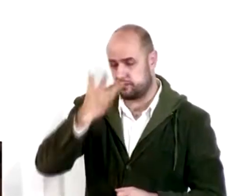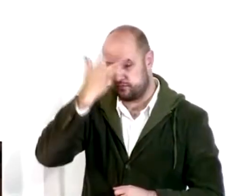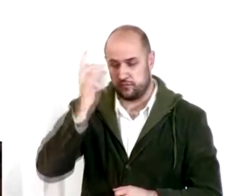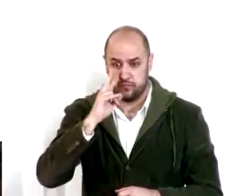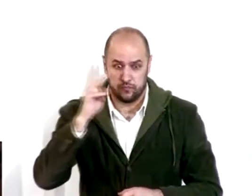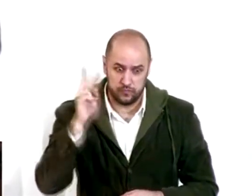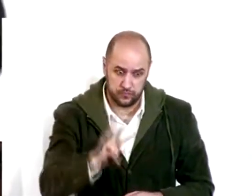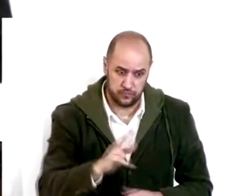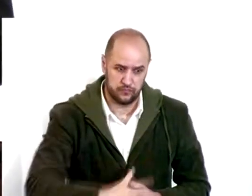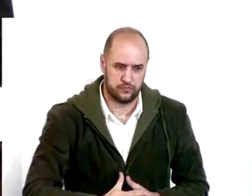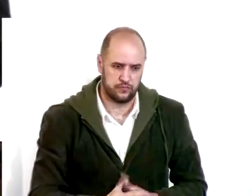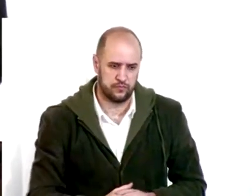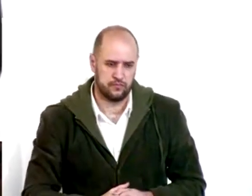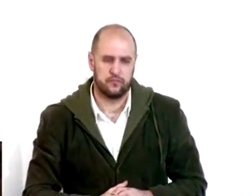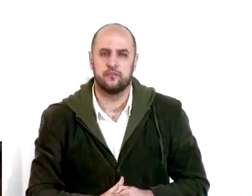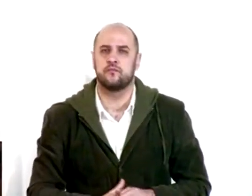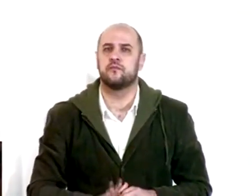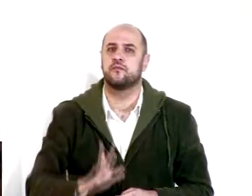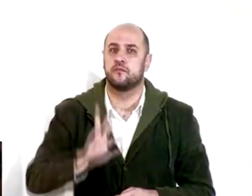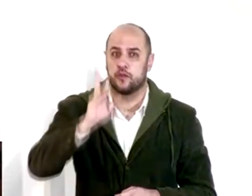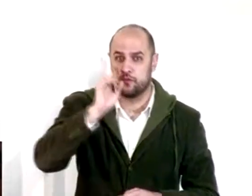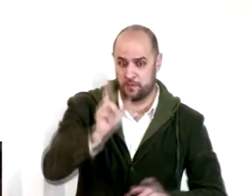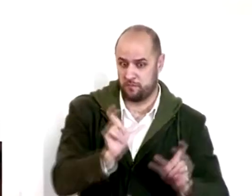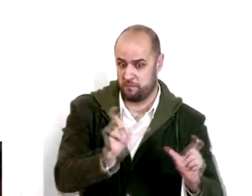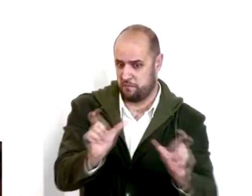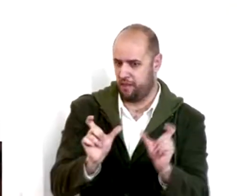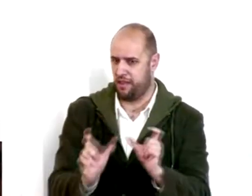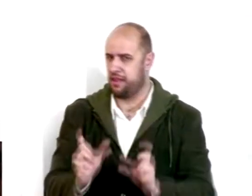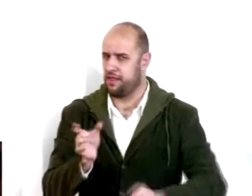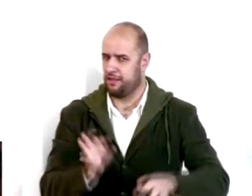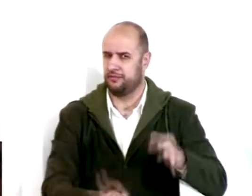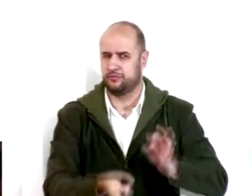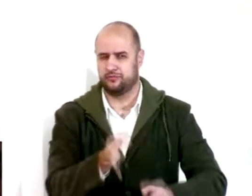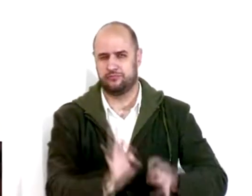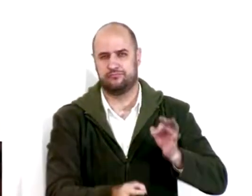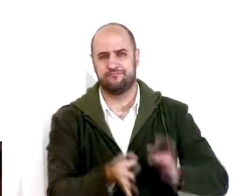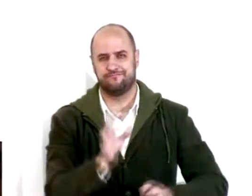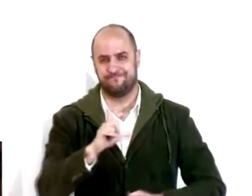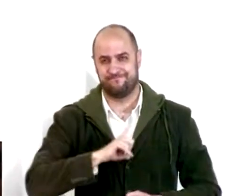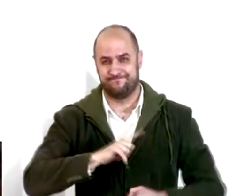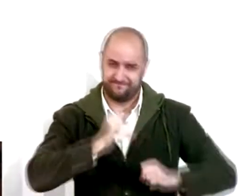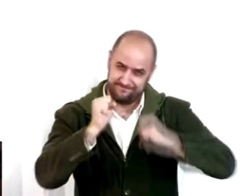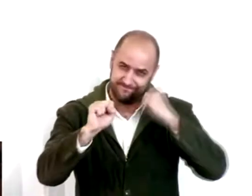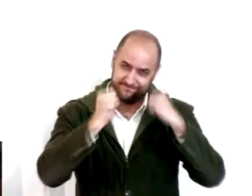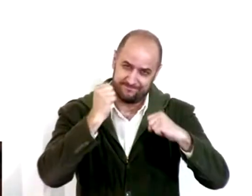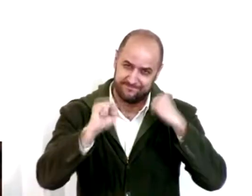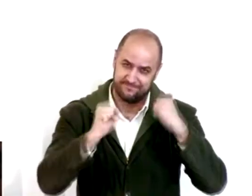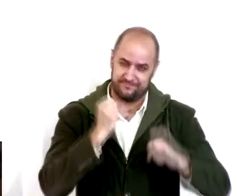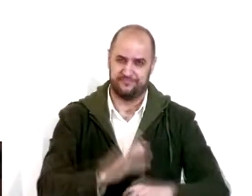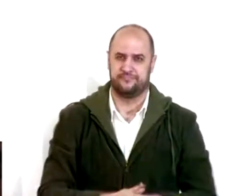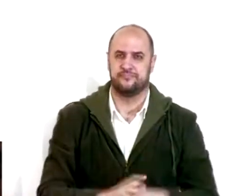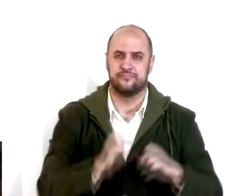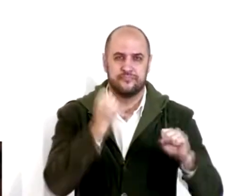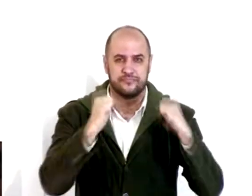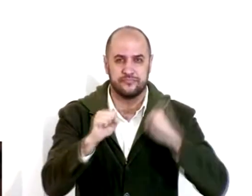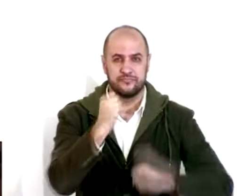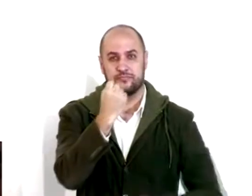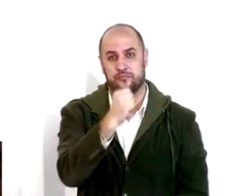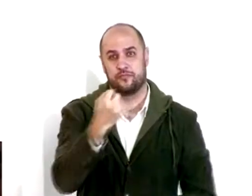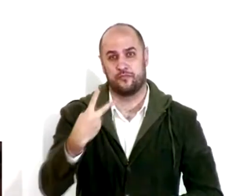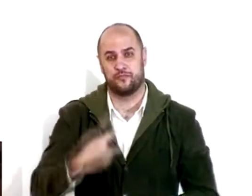acompanhando, se deleitarão com os termos jurídicos que estão no Salmos